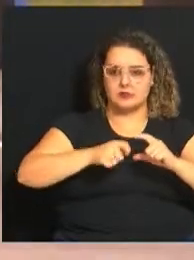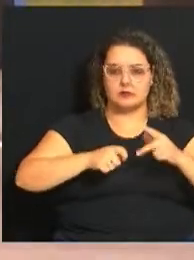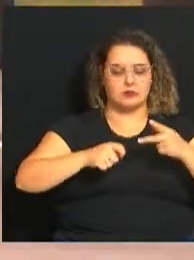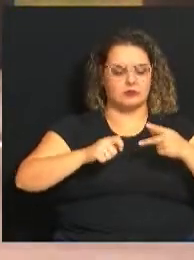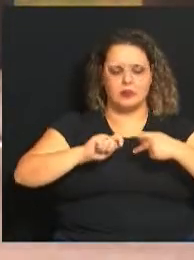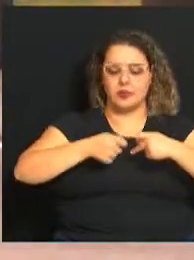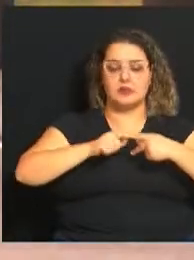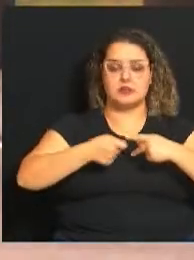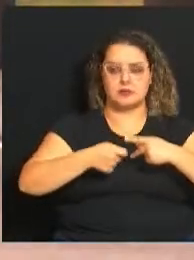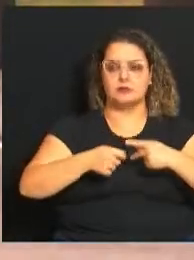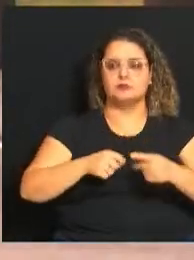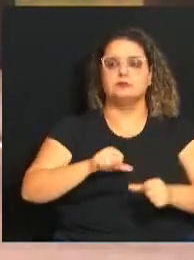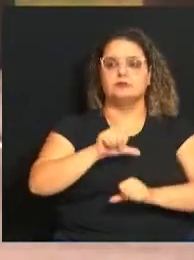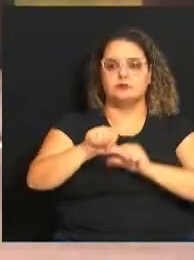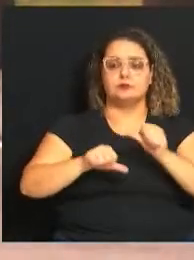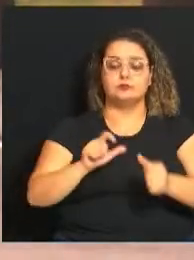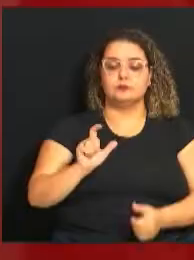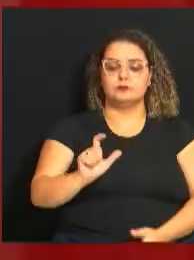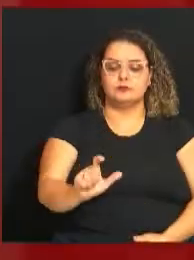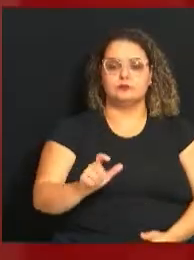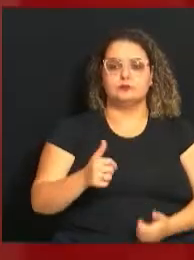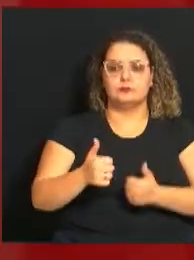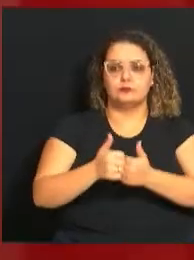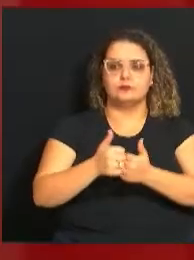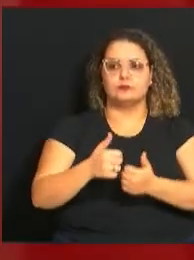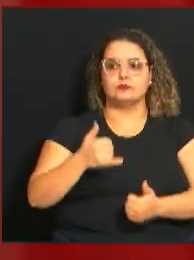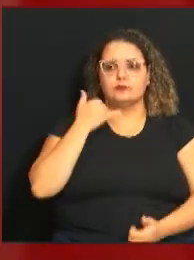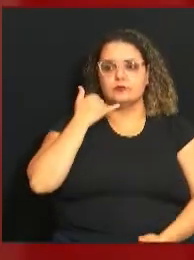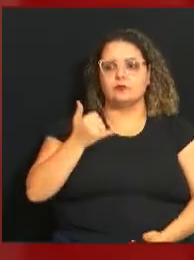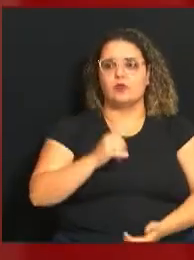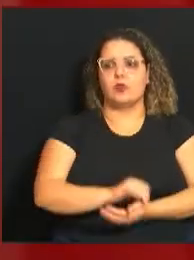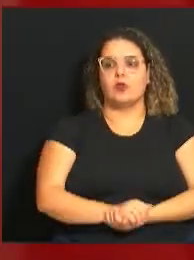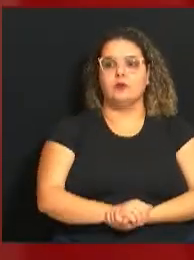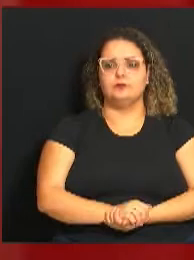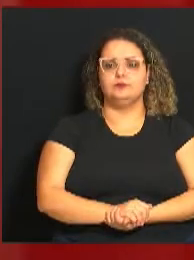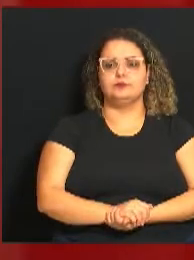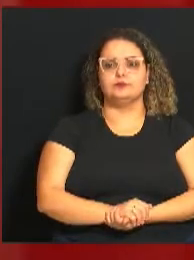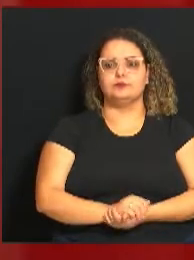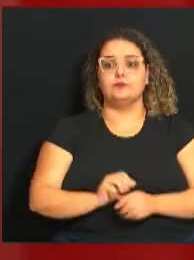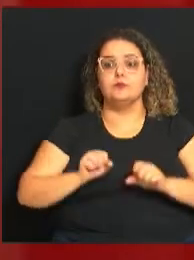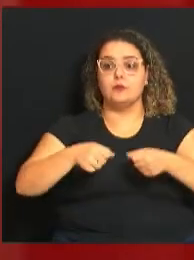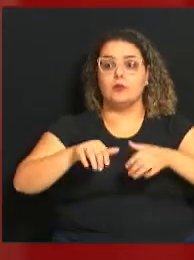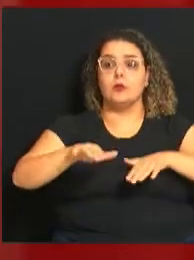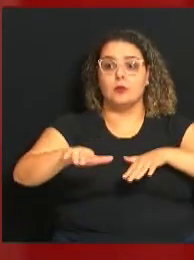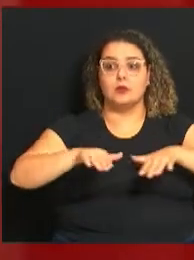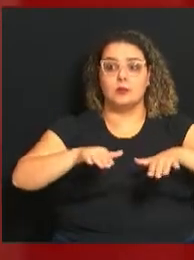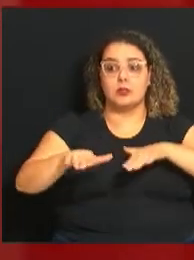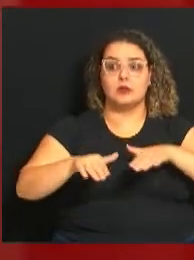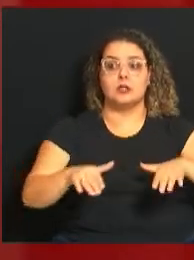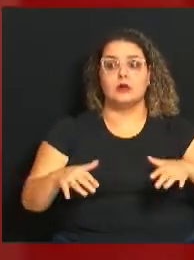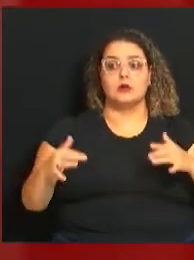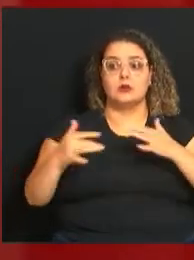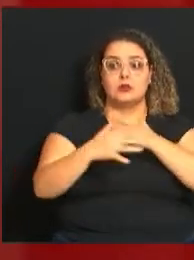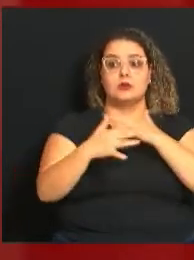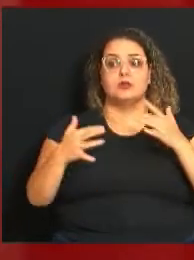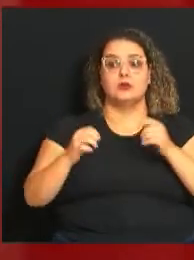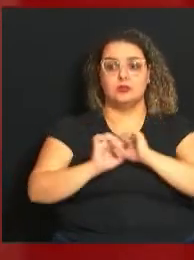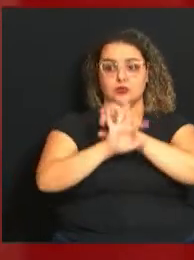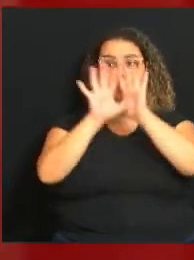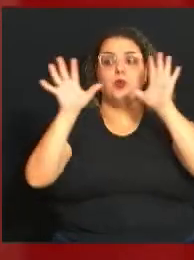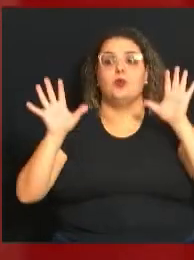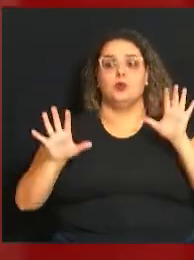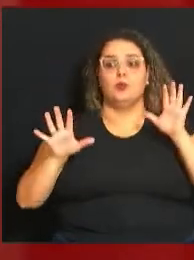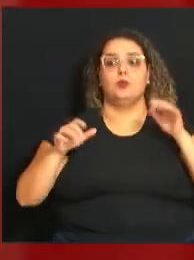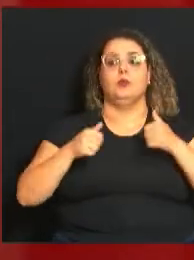de dados por aproximação do celular. Eu defendo muito a mobilidade urbana, mas de forma muito clara, o